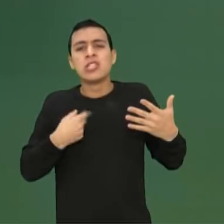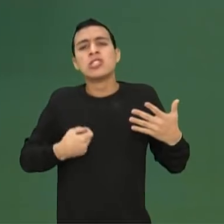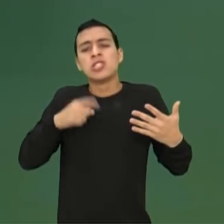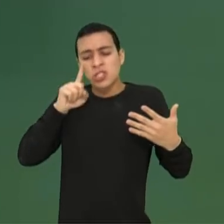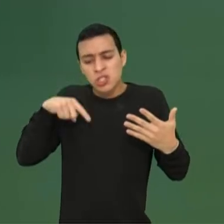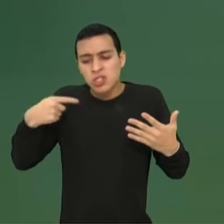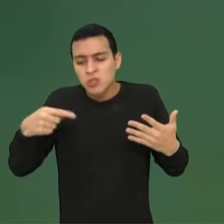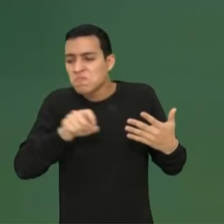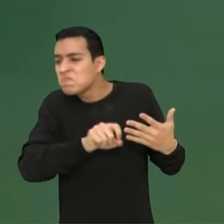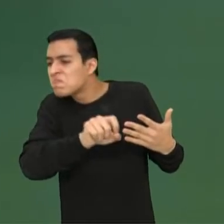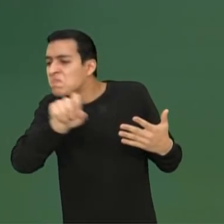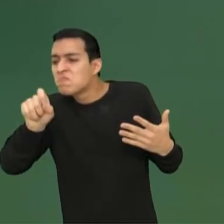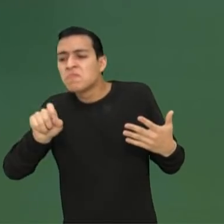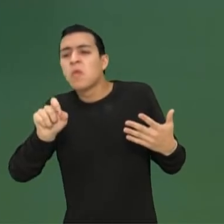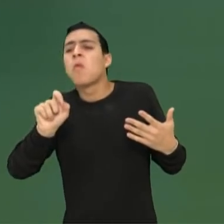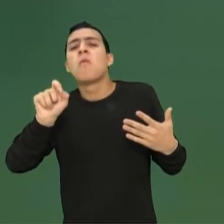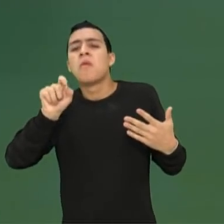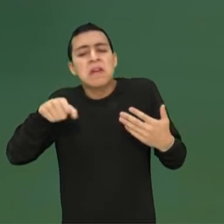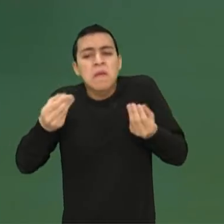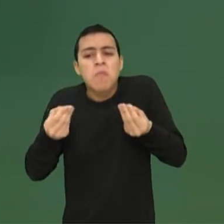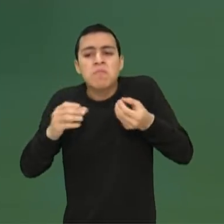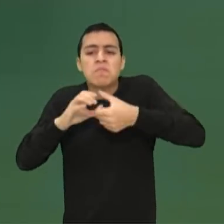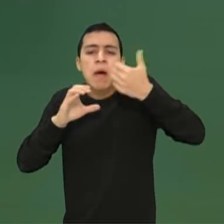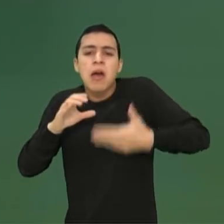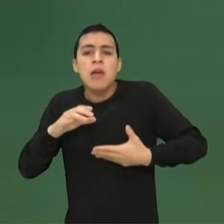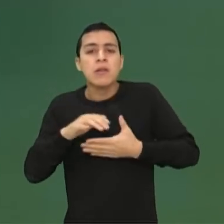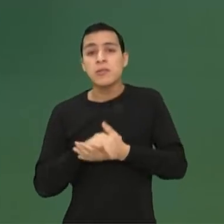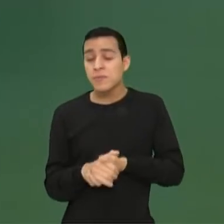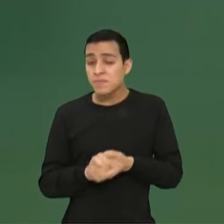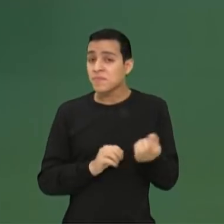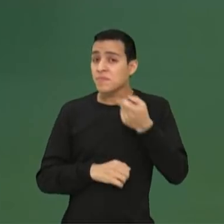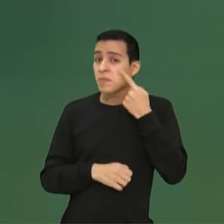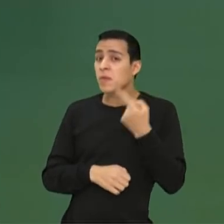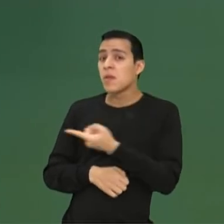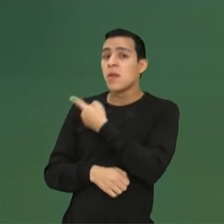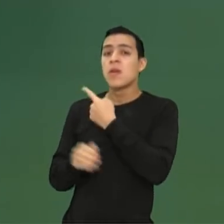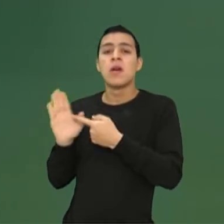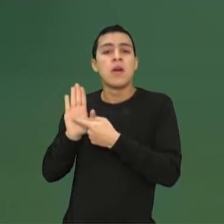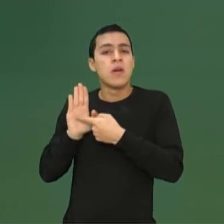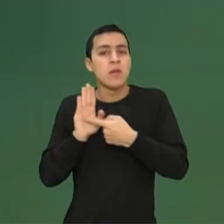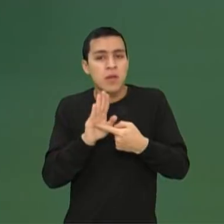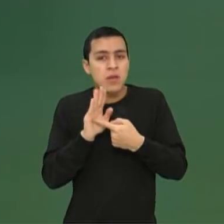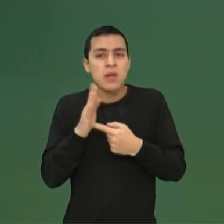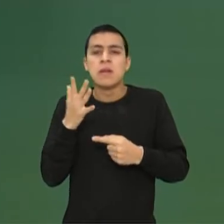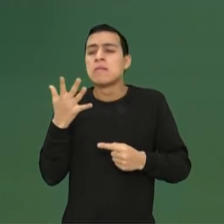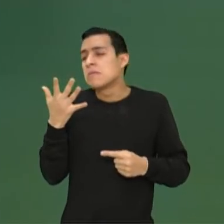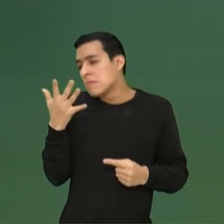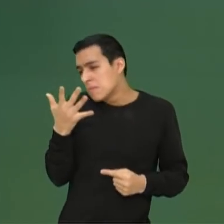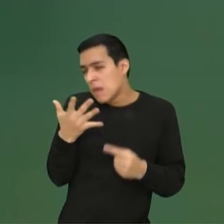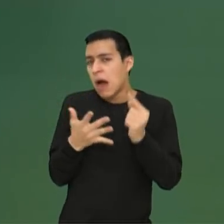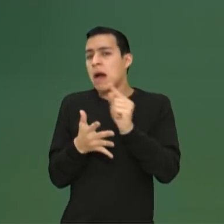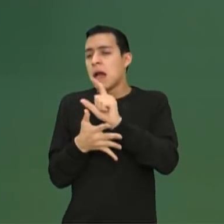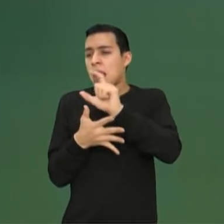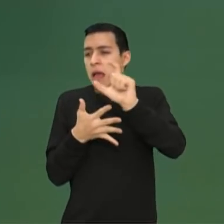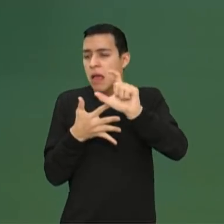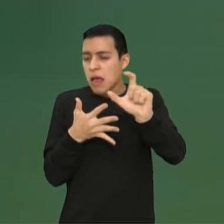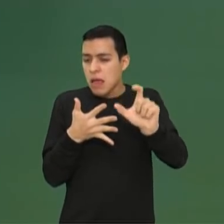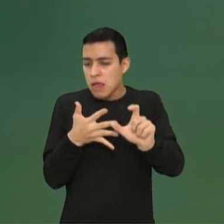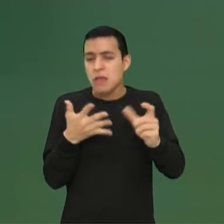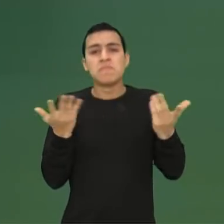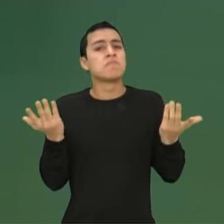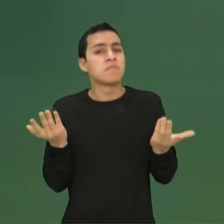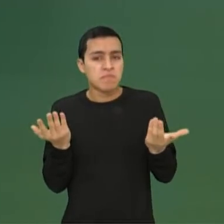nosso dia a dia, no nosso cotidiano. Então, olha que legal que eu apresento para vocês algumas palavras. Eu trago